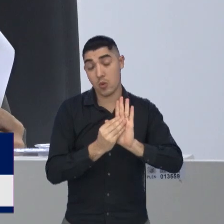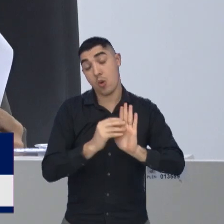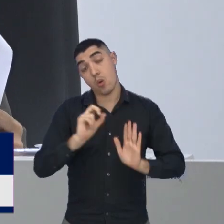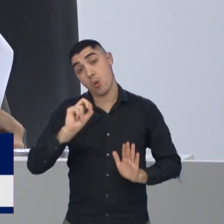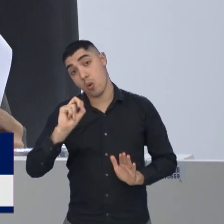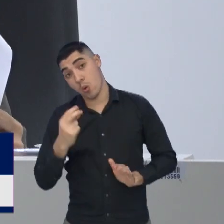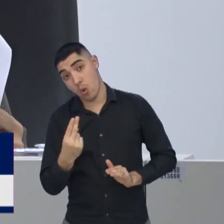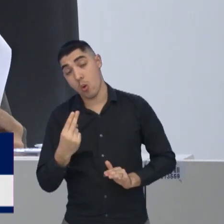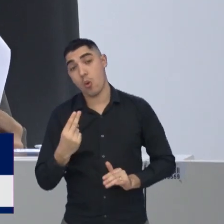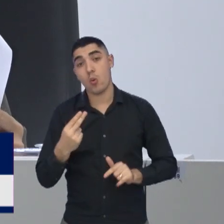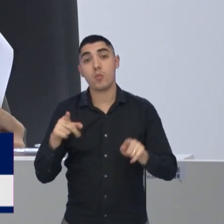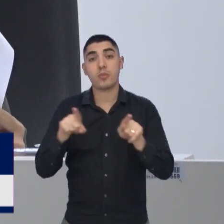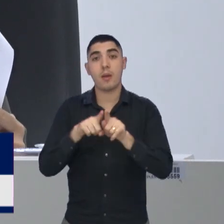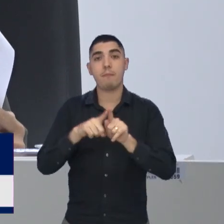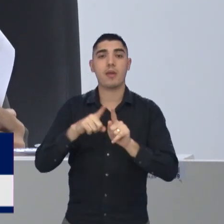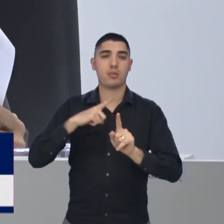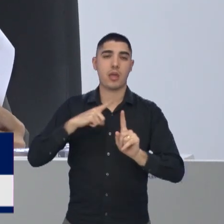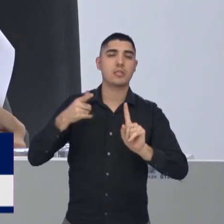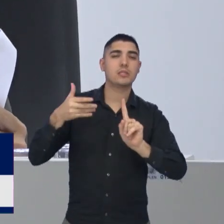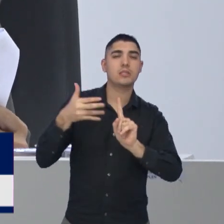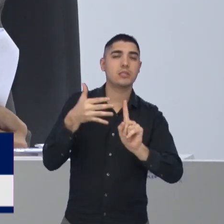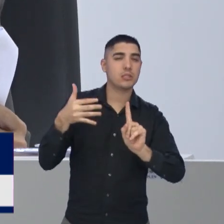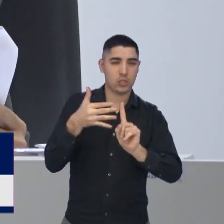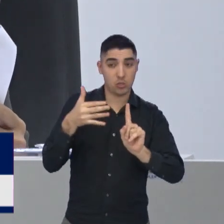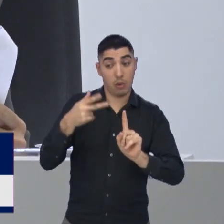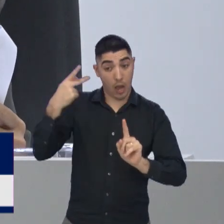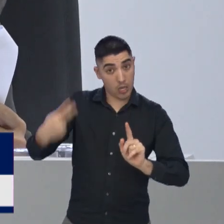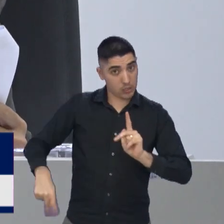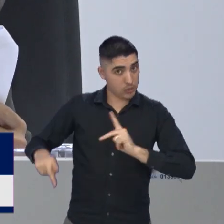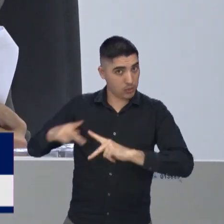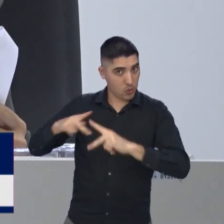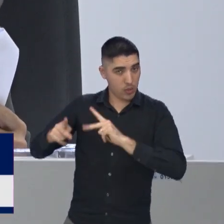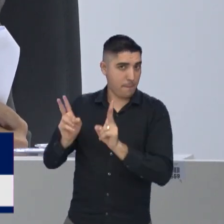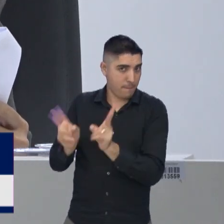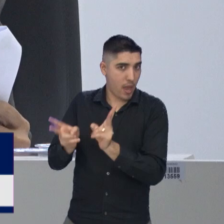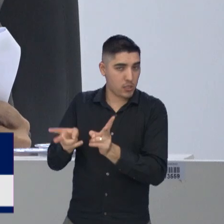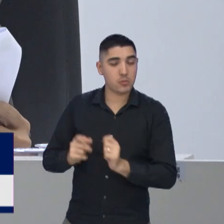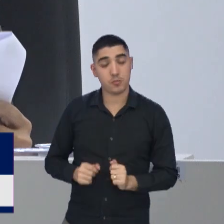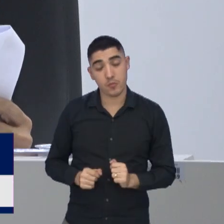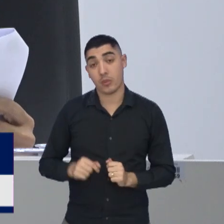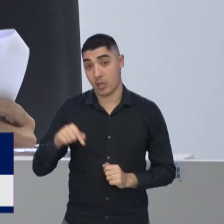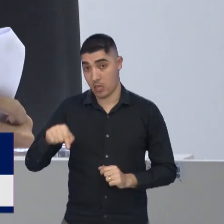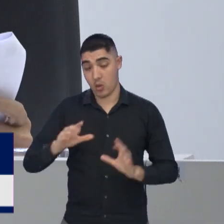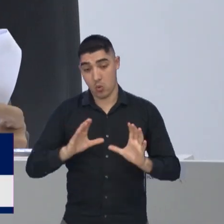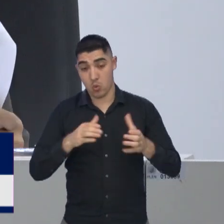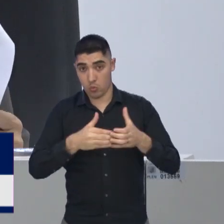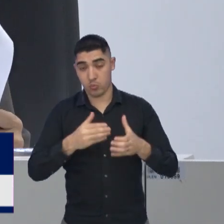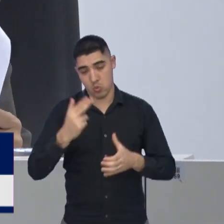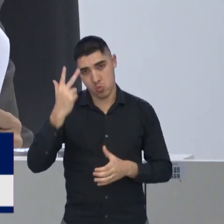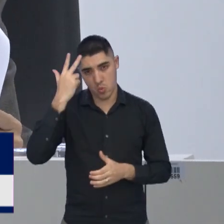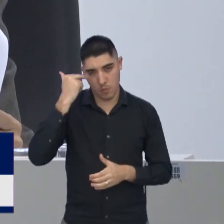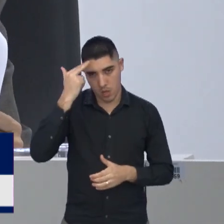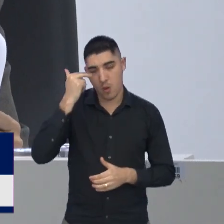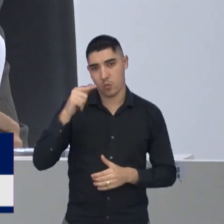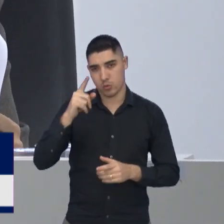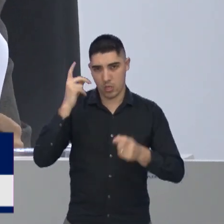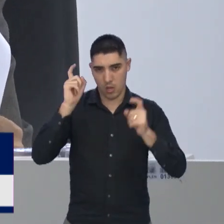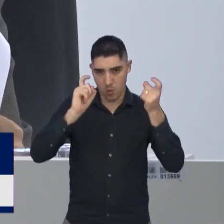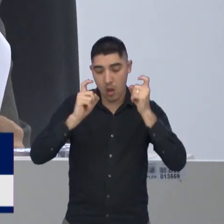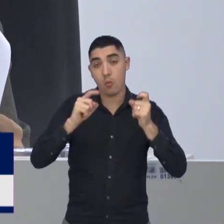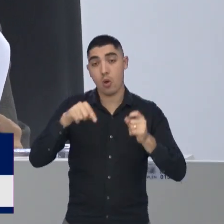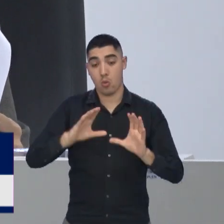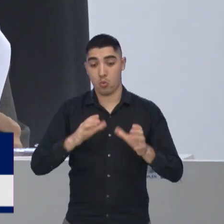ou síndrome correlatas no município de São José dos Campos. Rito ordinário, comissões de Justiça